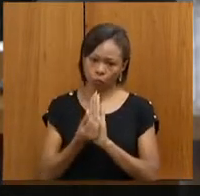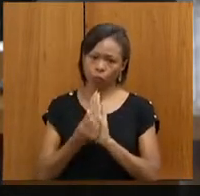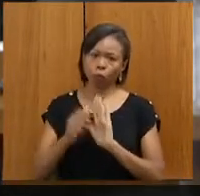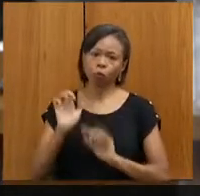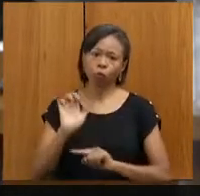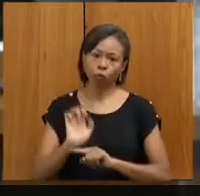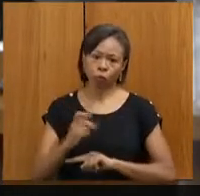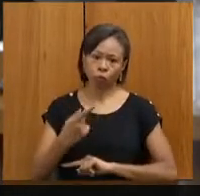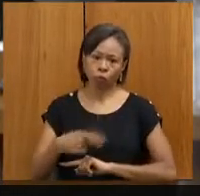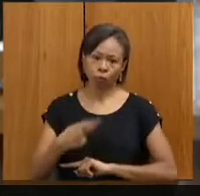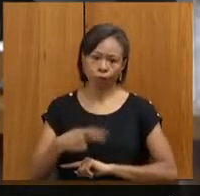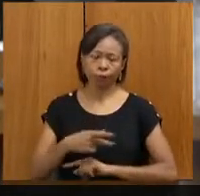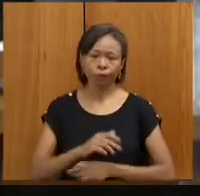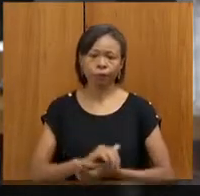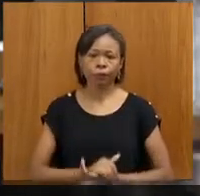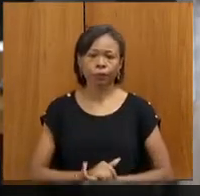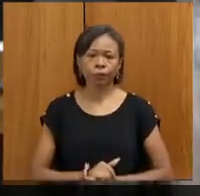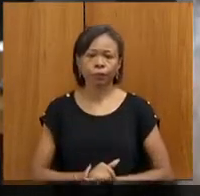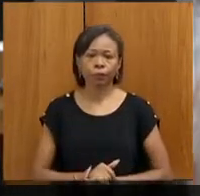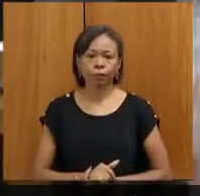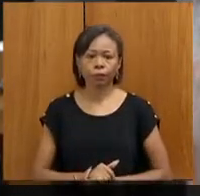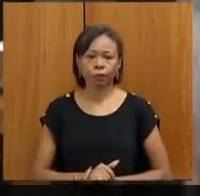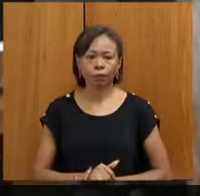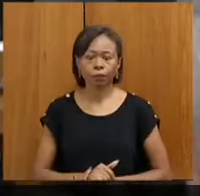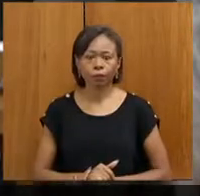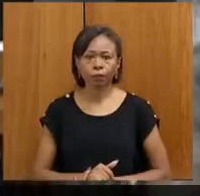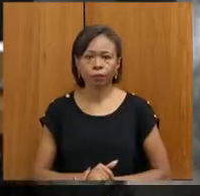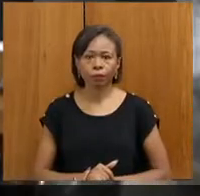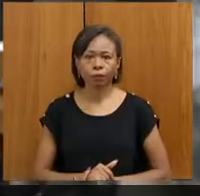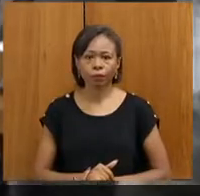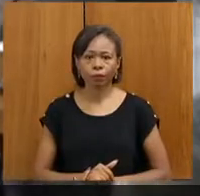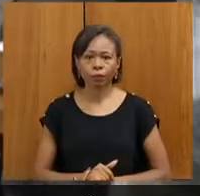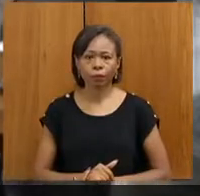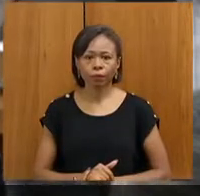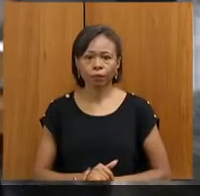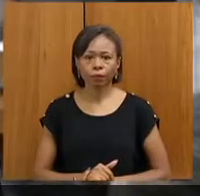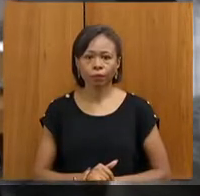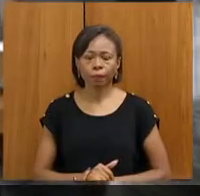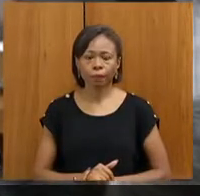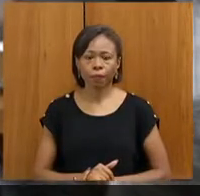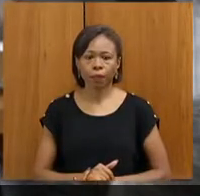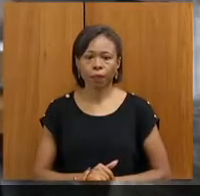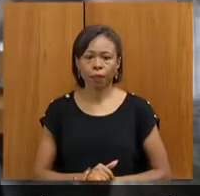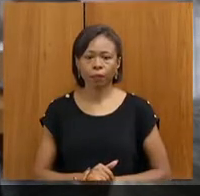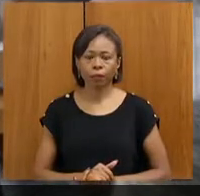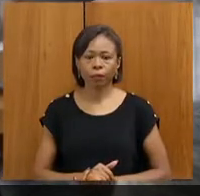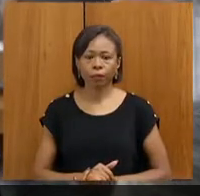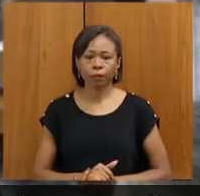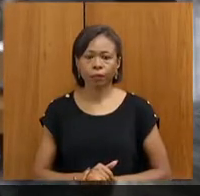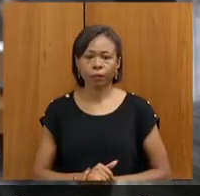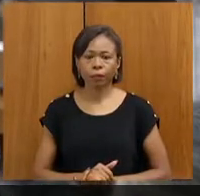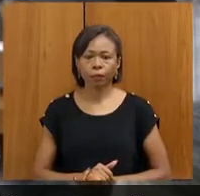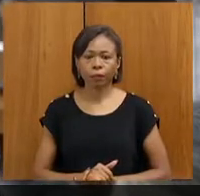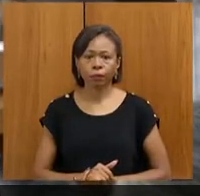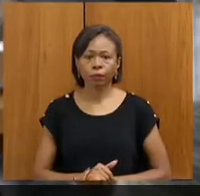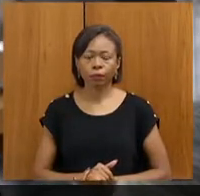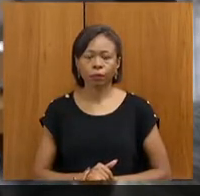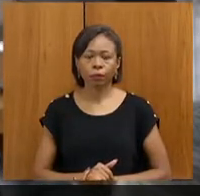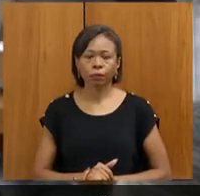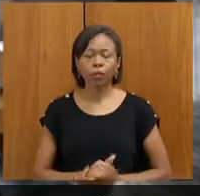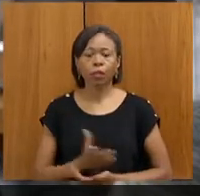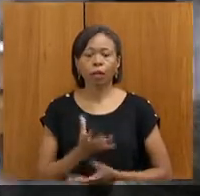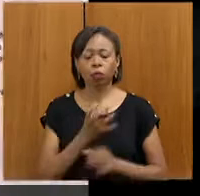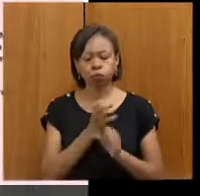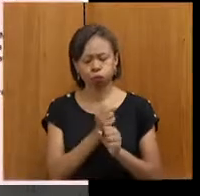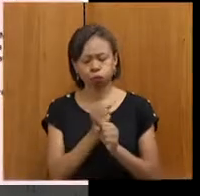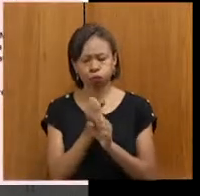próximo favor E além disso é o estado próximo por favor o estado na parte de receita